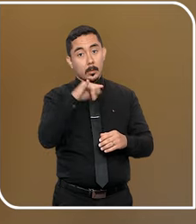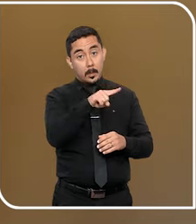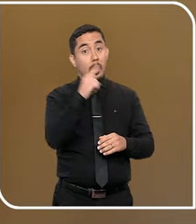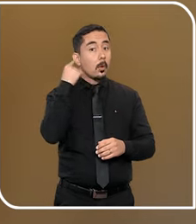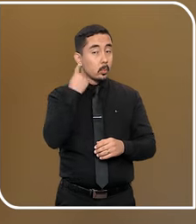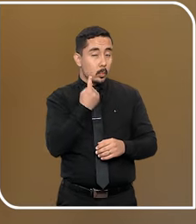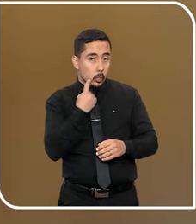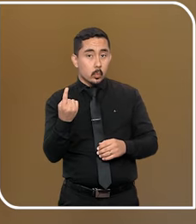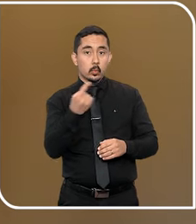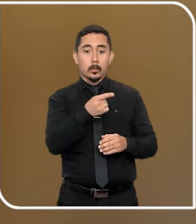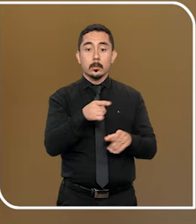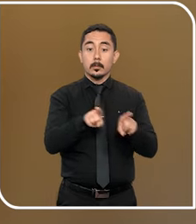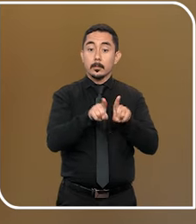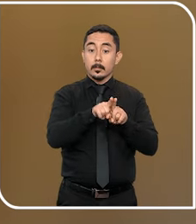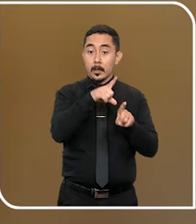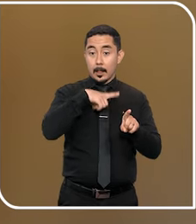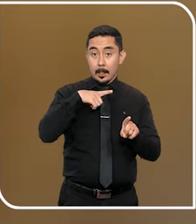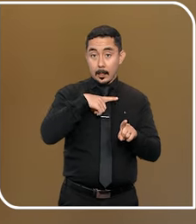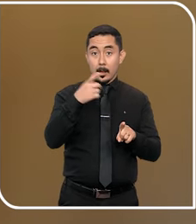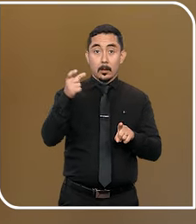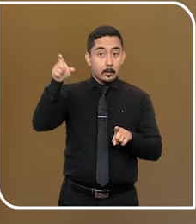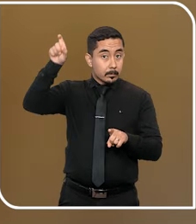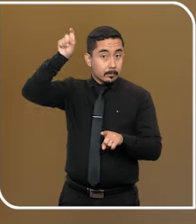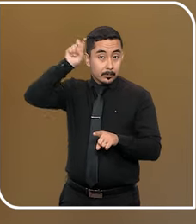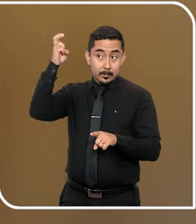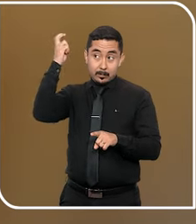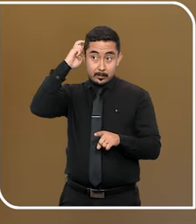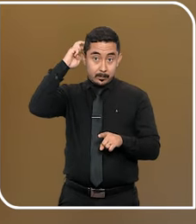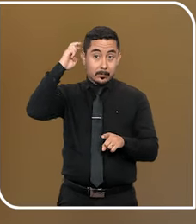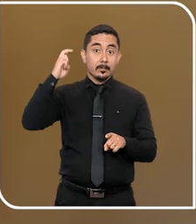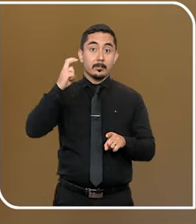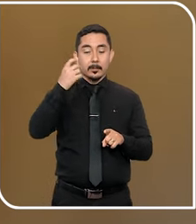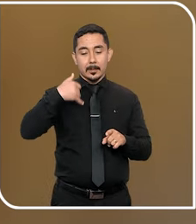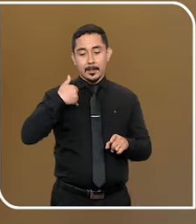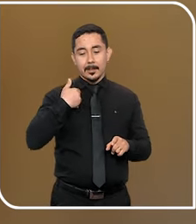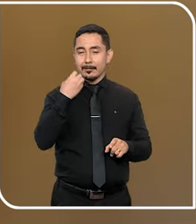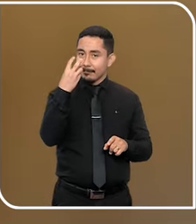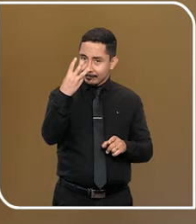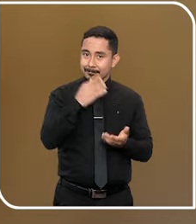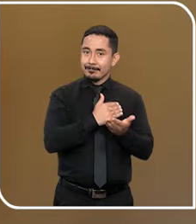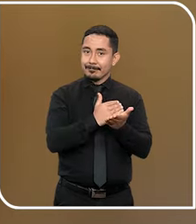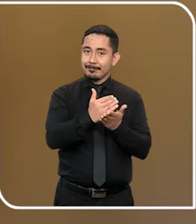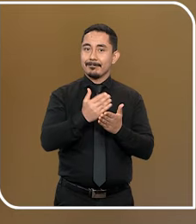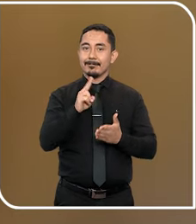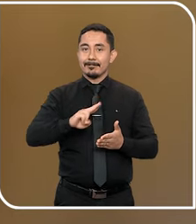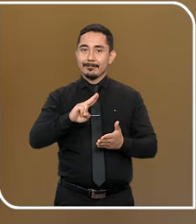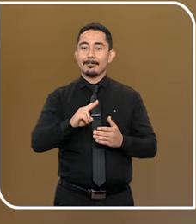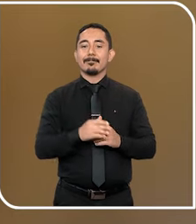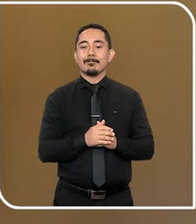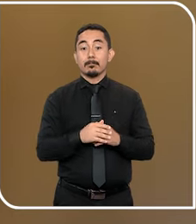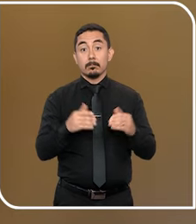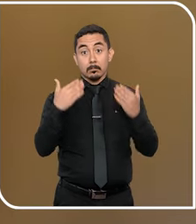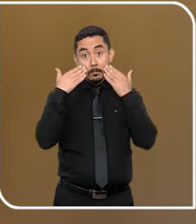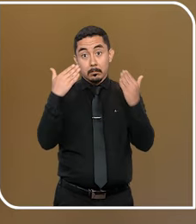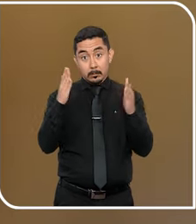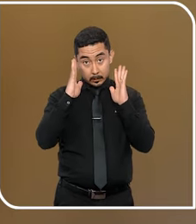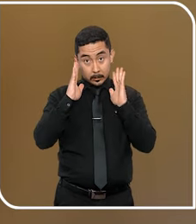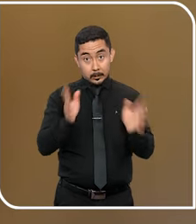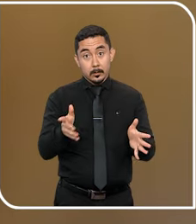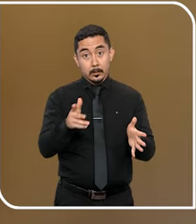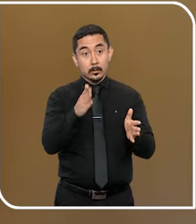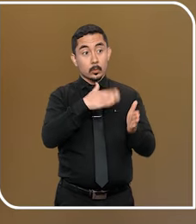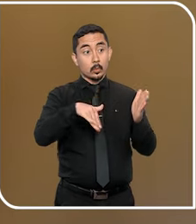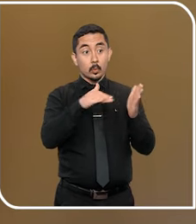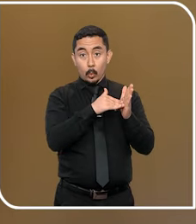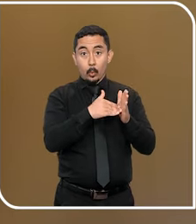nasceu com surdez congênita e tem implante coclear desde os 3 anos de idade então agora apresentadas as nossas